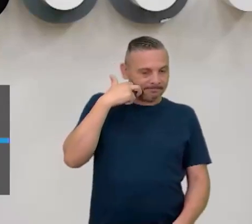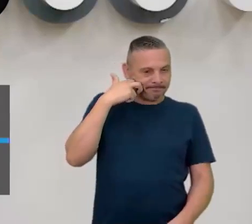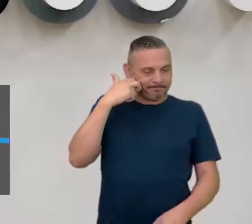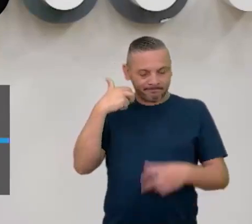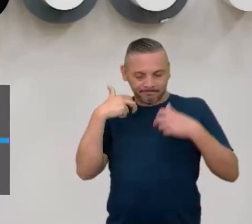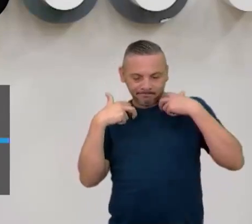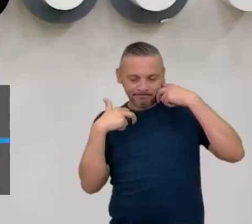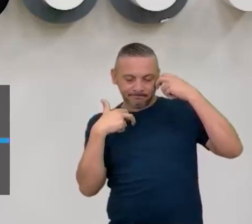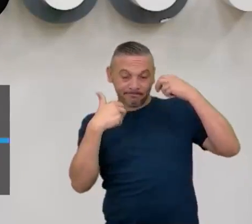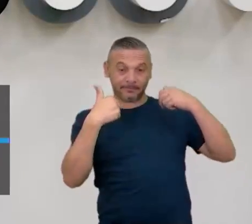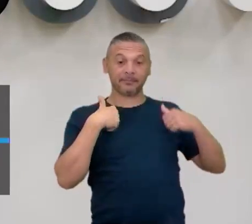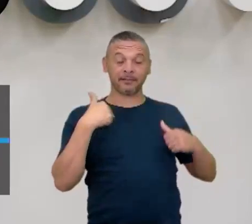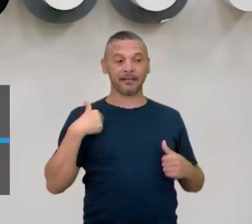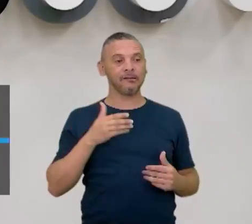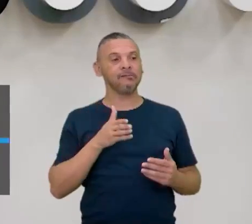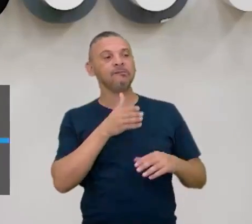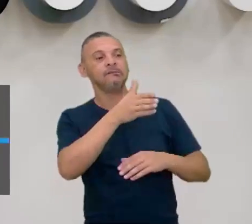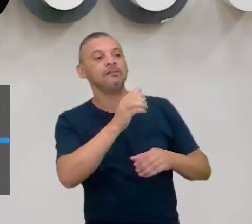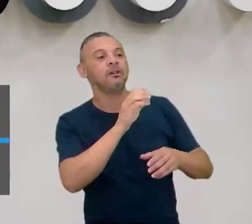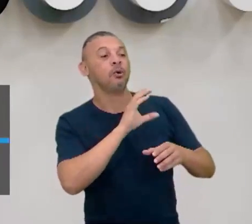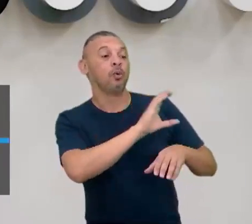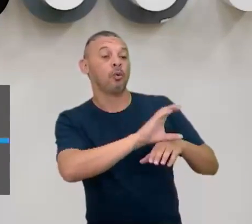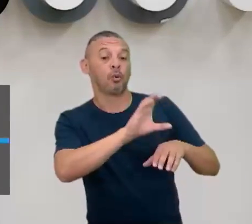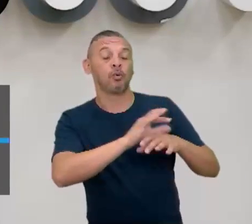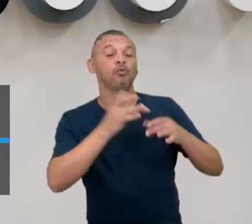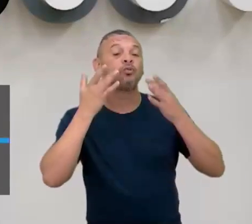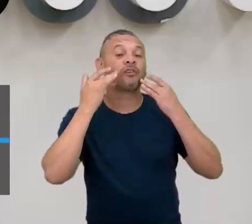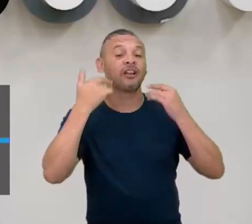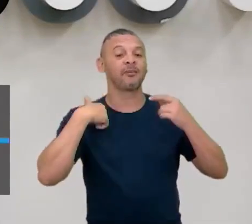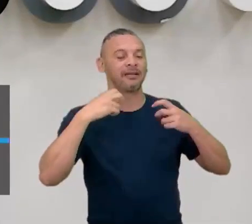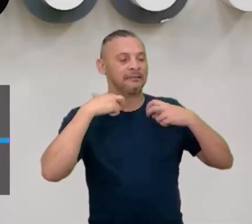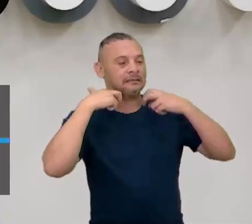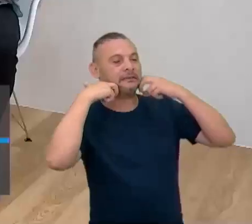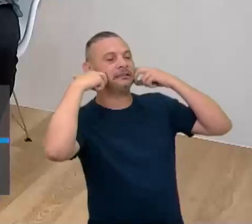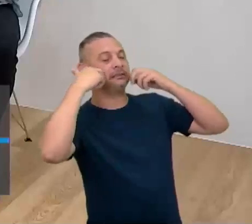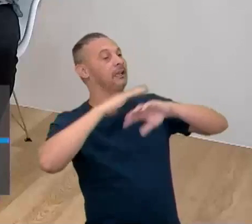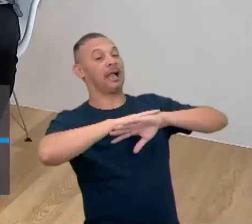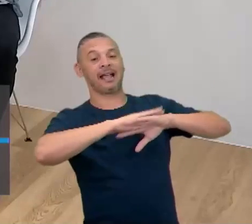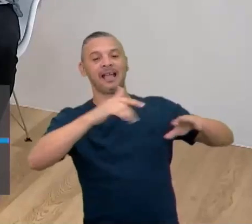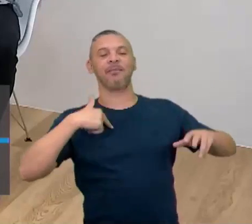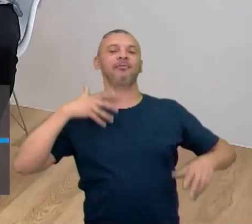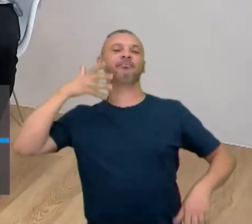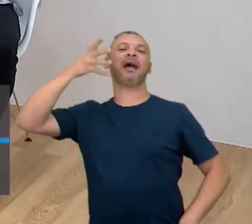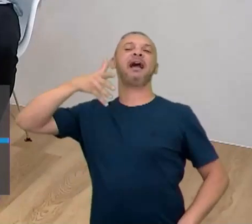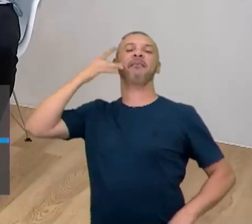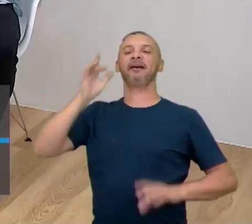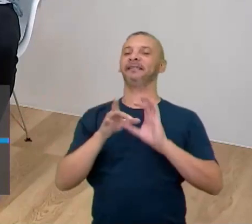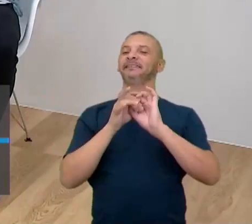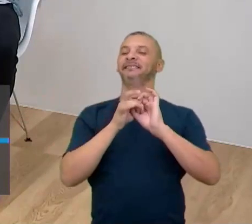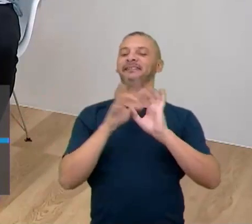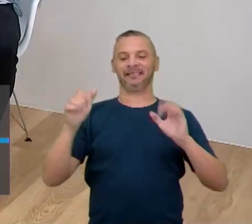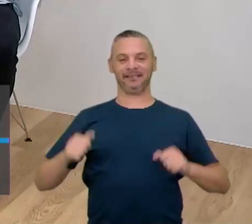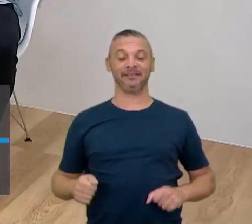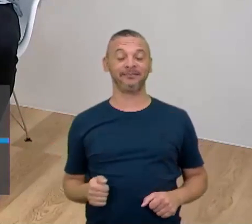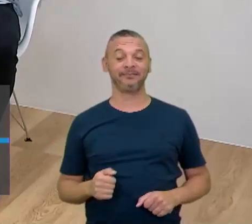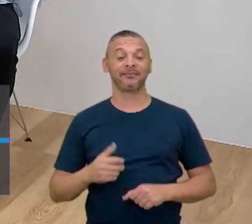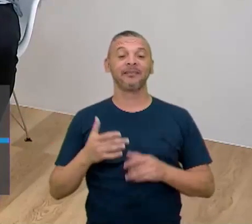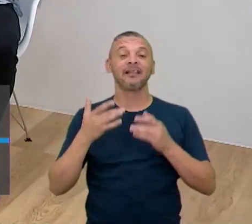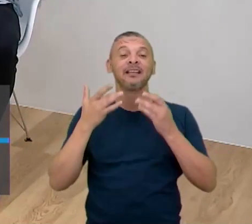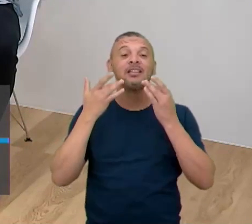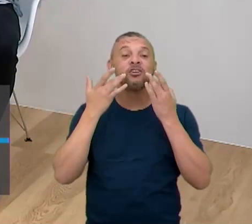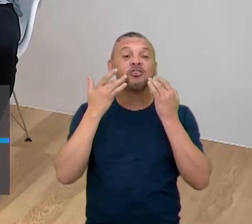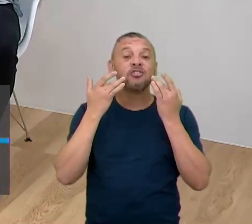com essa timidez, enfim. E eu acho que ajudou um pouquinho, pessoal. Então, Bastante. o teatro nos ajuda,